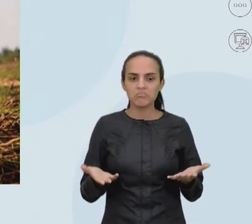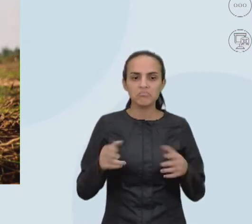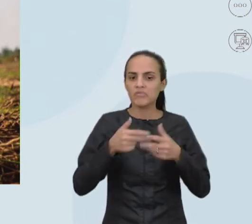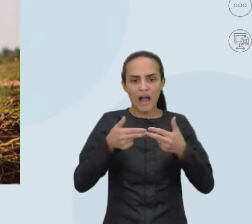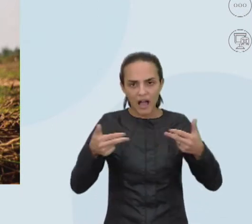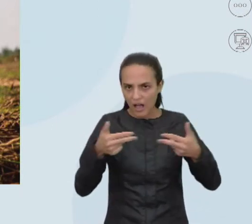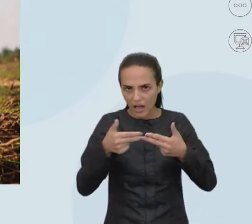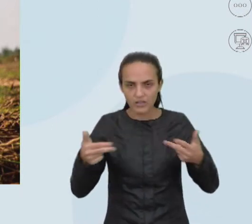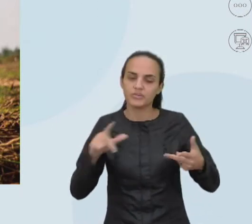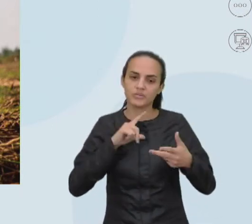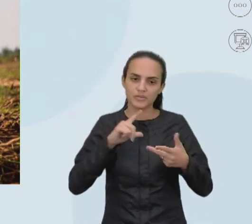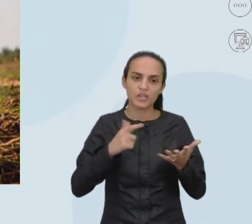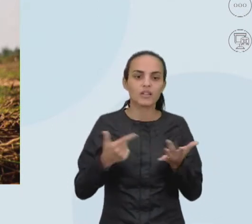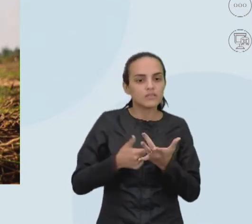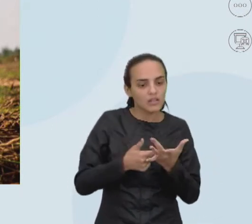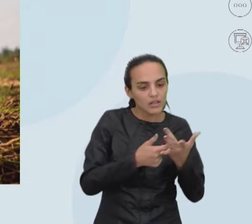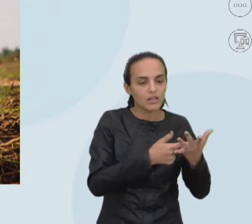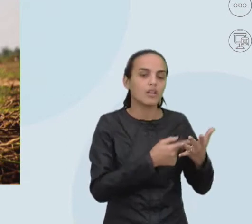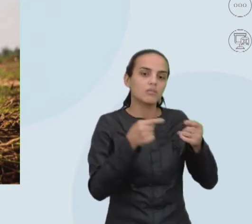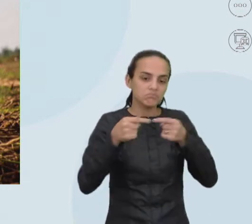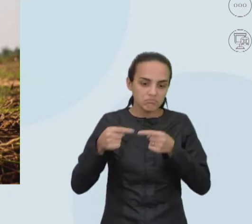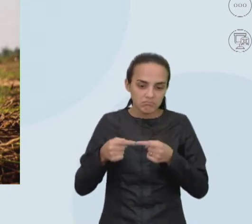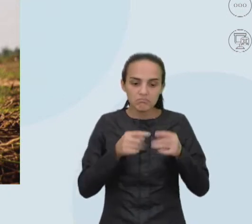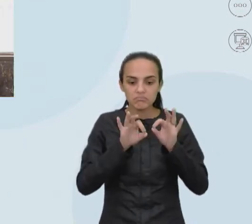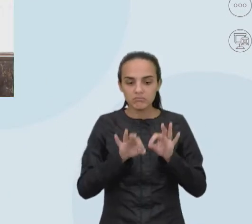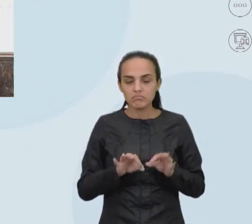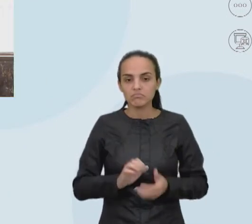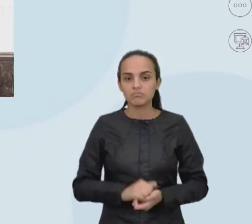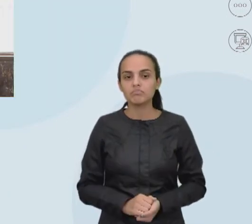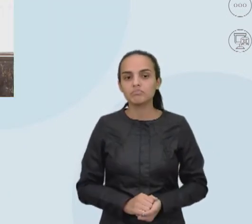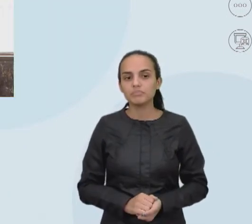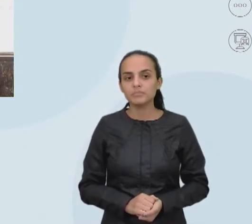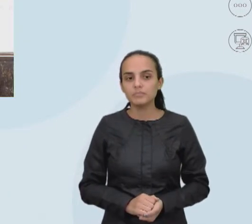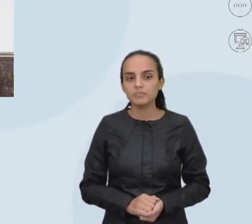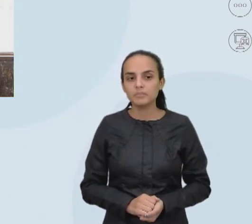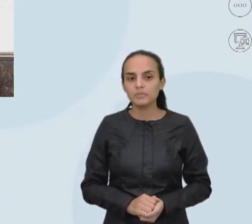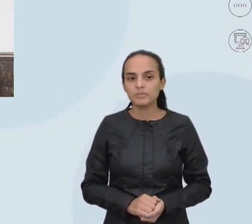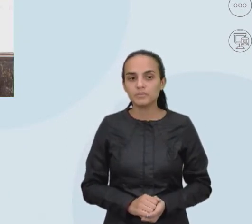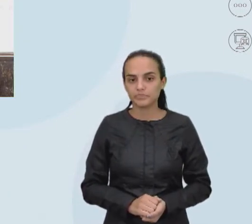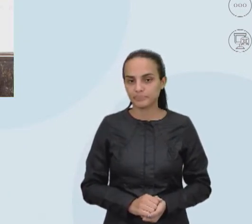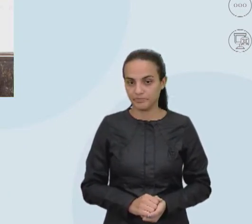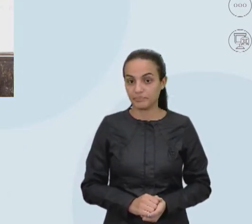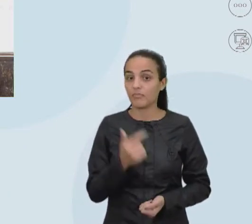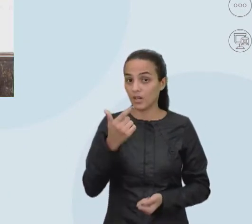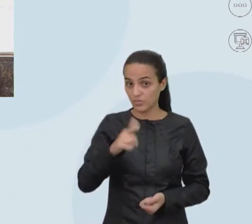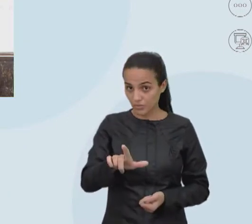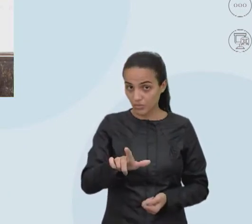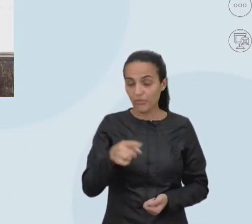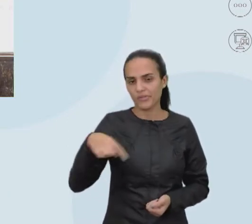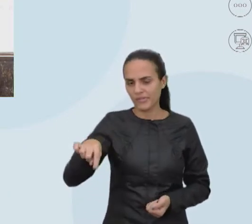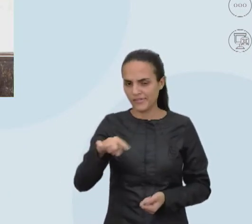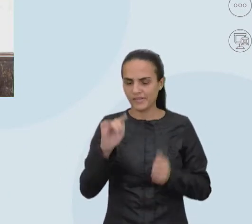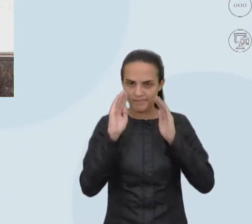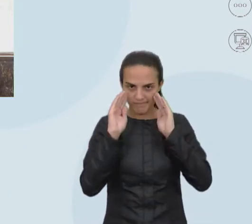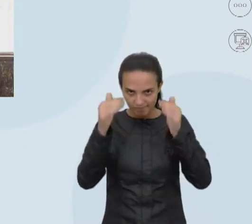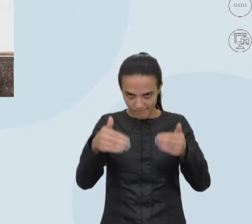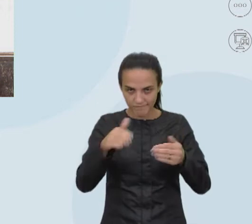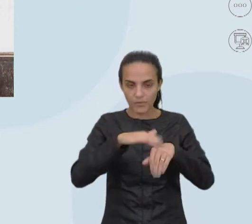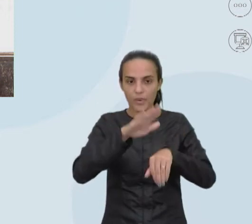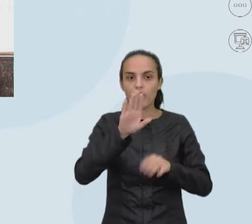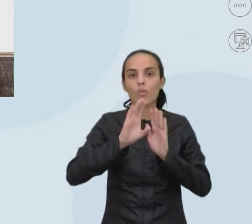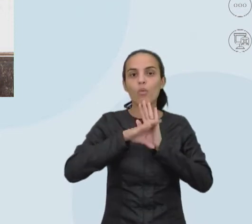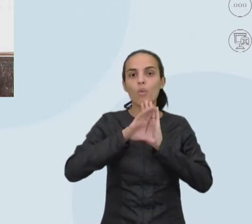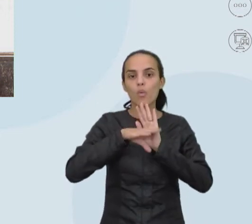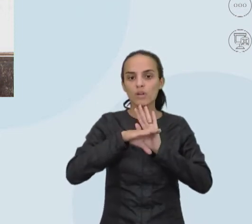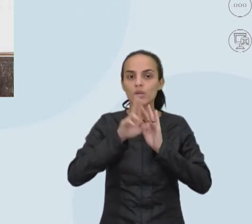motores, aí vão ser tecnologias aperfeiçoadas. Aí, de novo, aqui só para fixar bem esse conceito